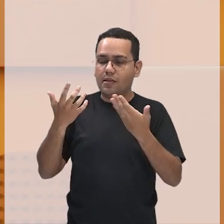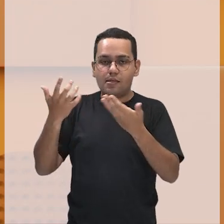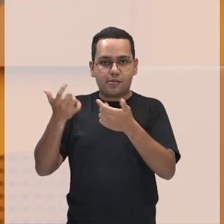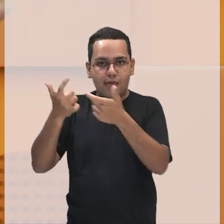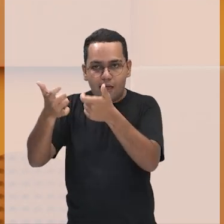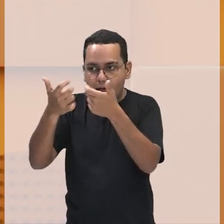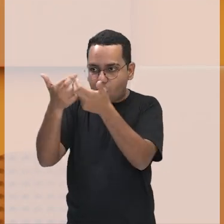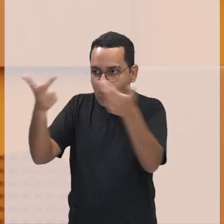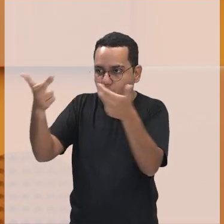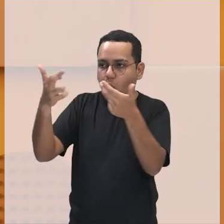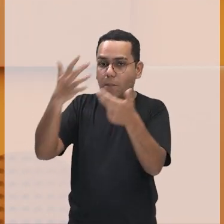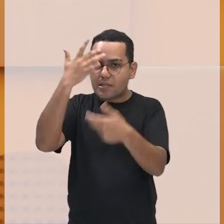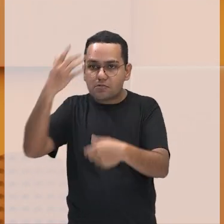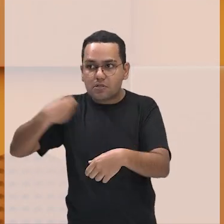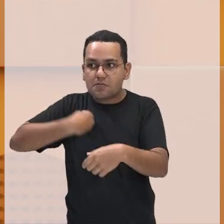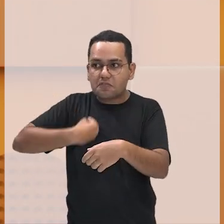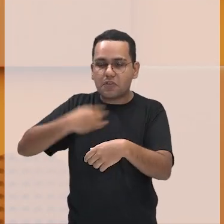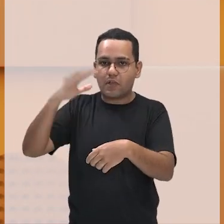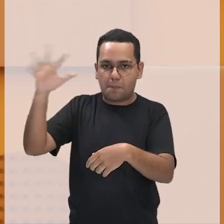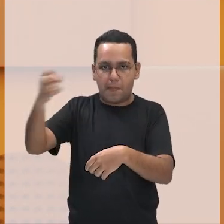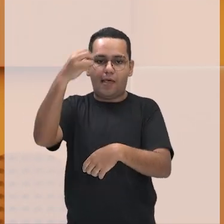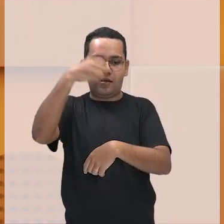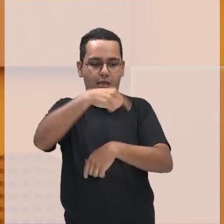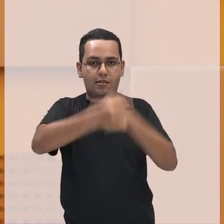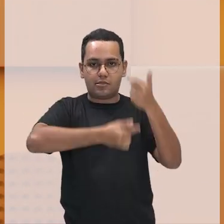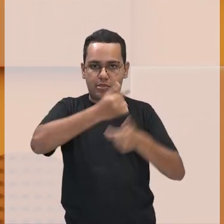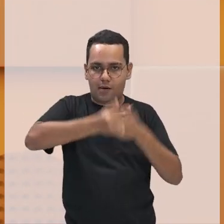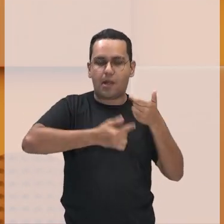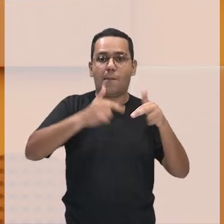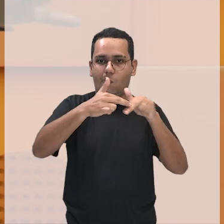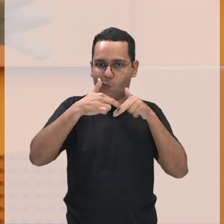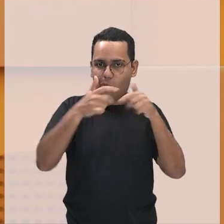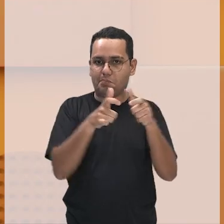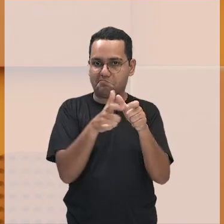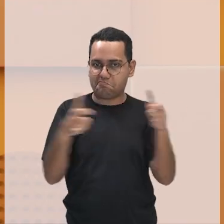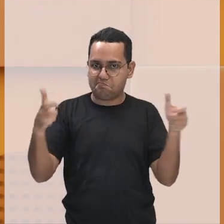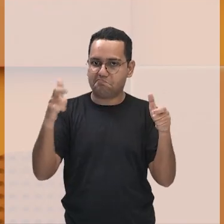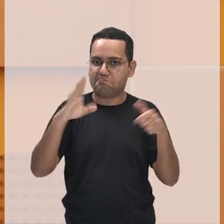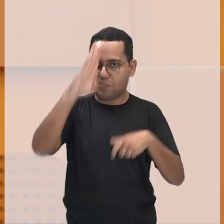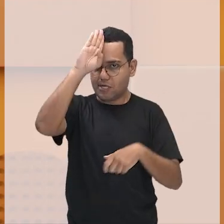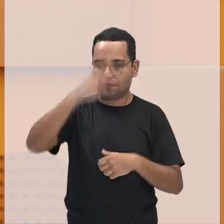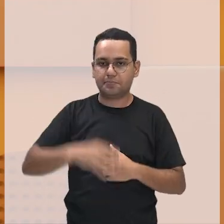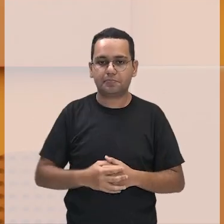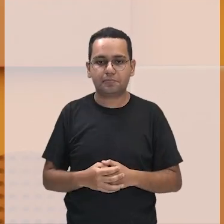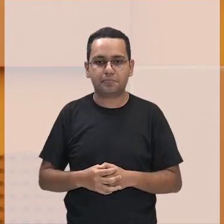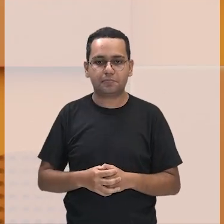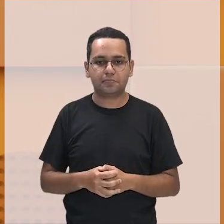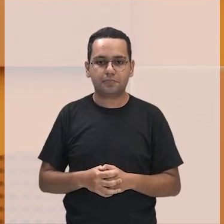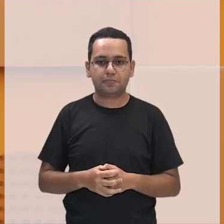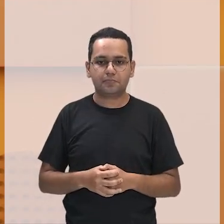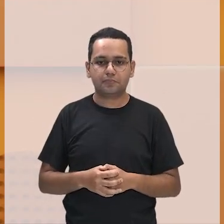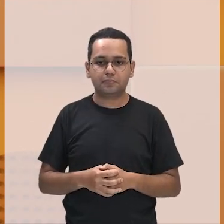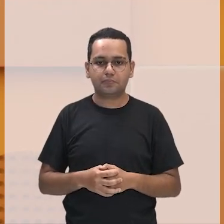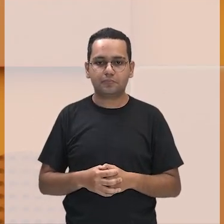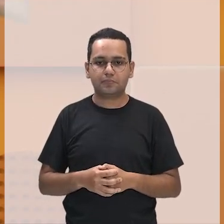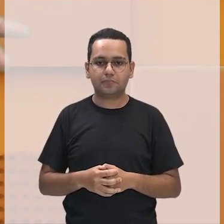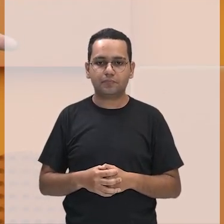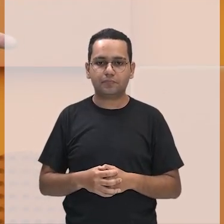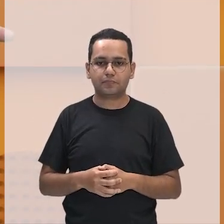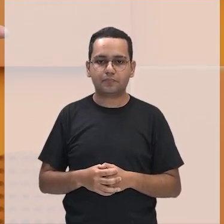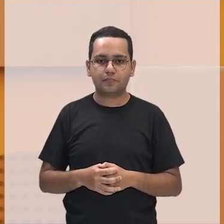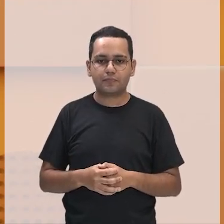um território imenso, tá? Então, agora, eu preciso exatamente fazer isso para saber o quê? O que